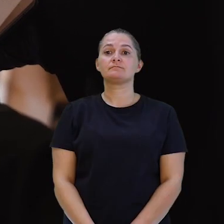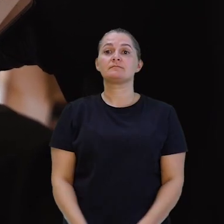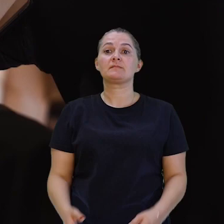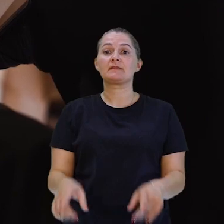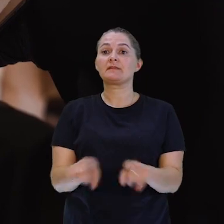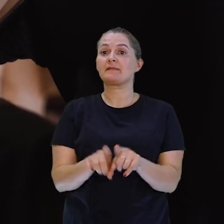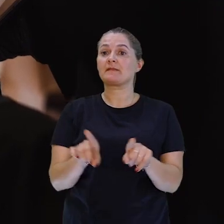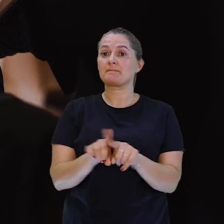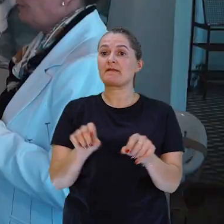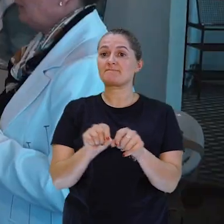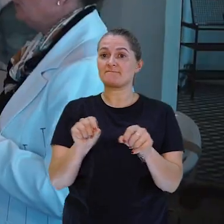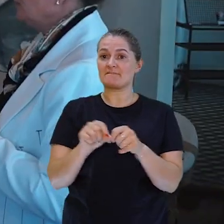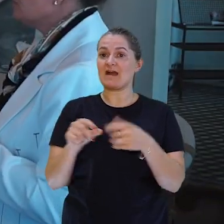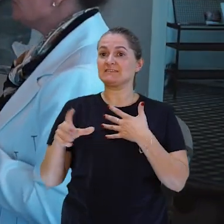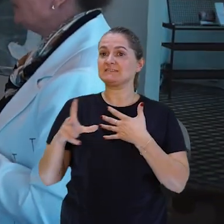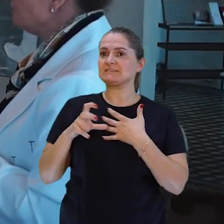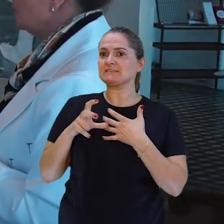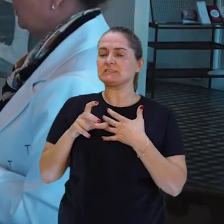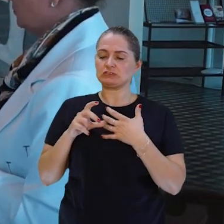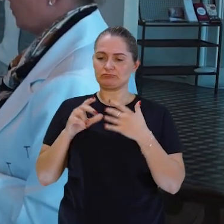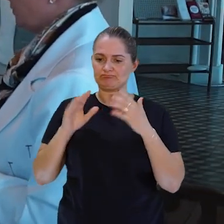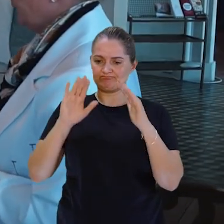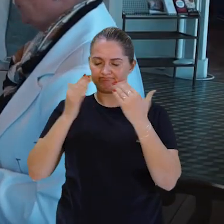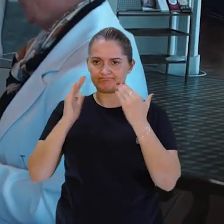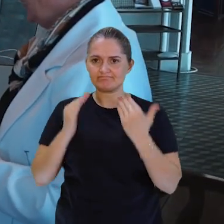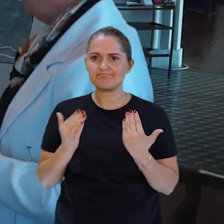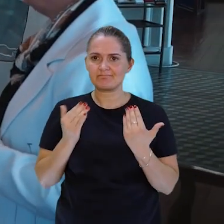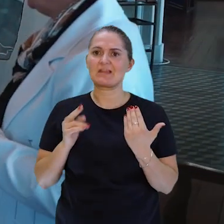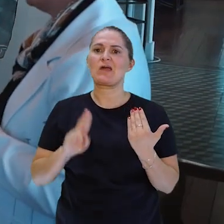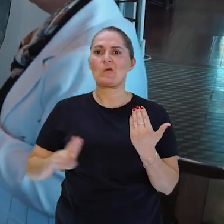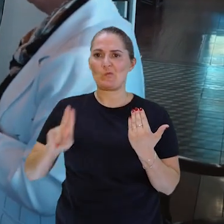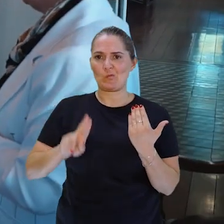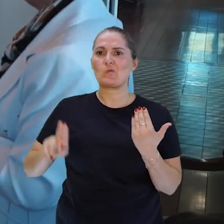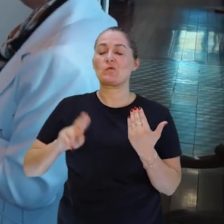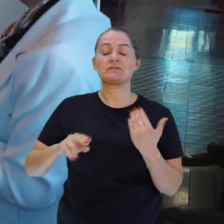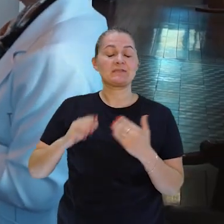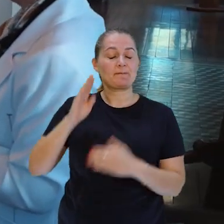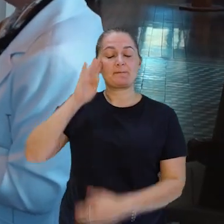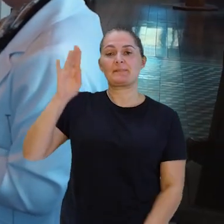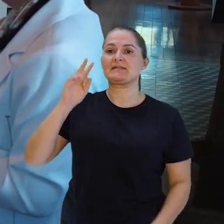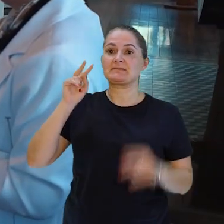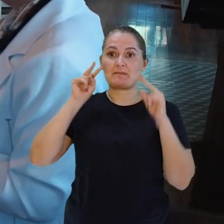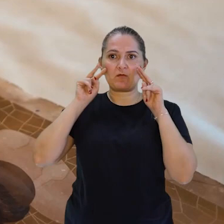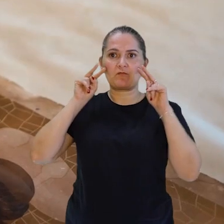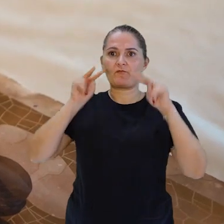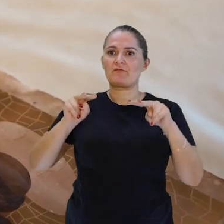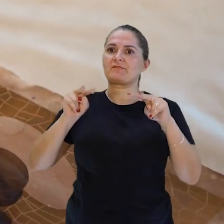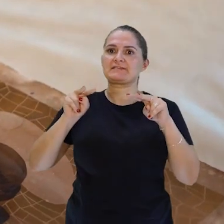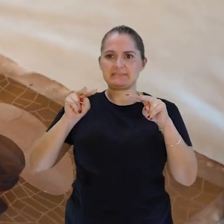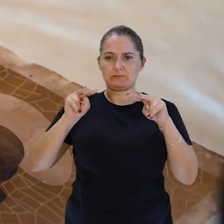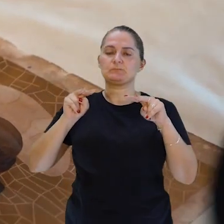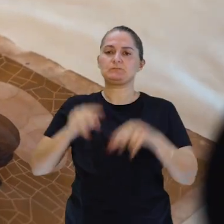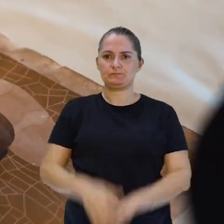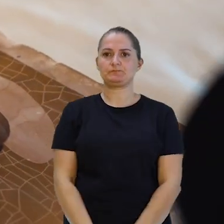O exame organolétrico ele é feito pelos sentidos, principalmente pela visão.